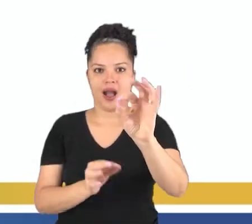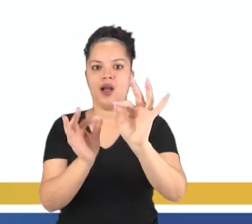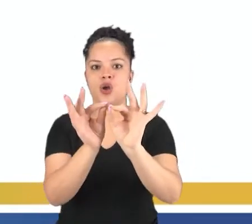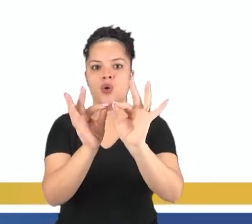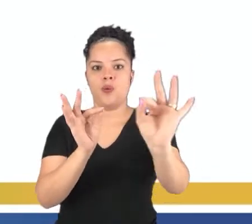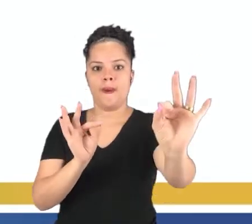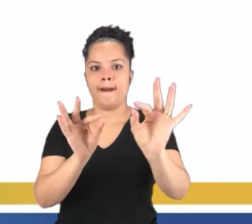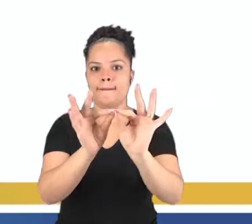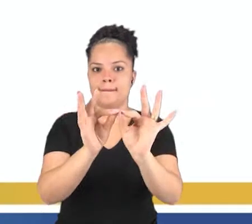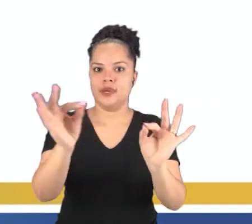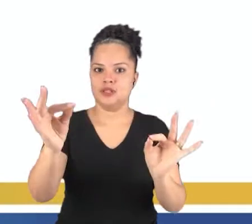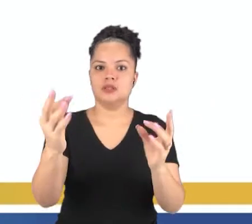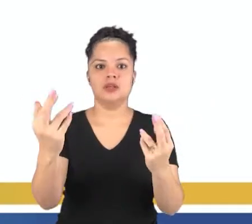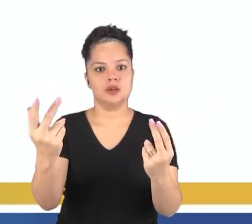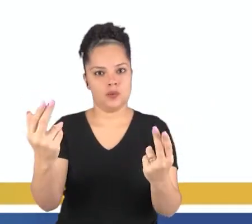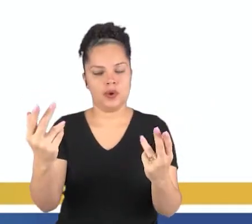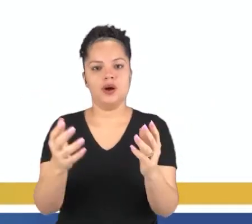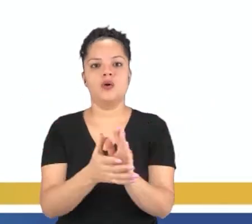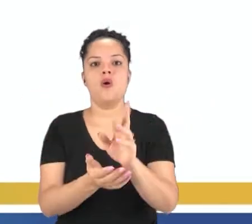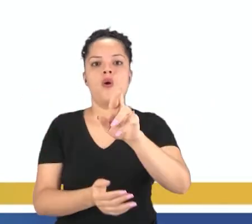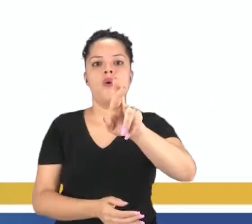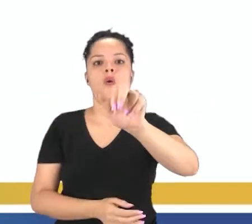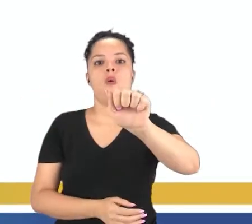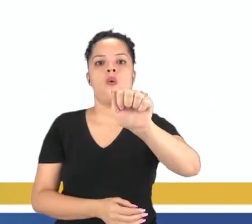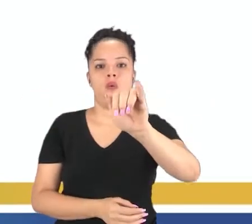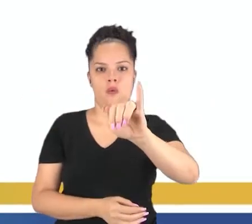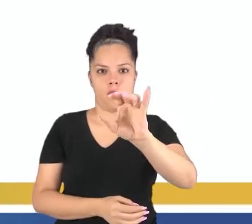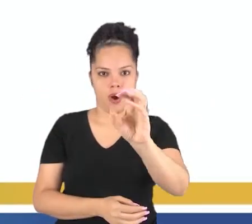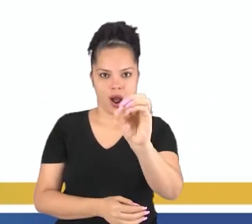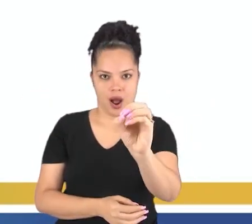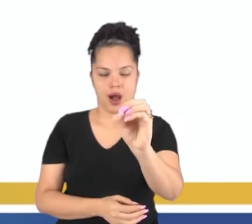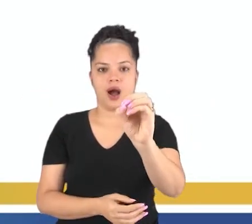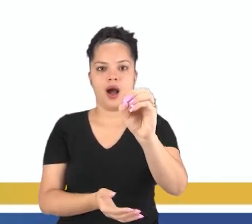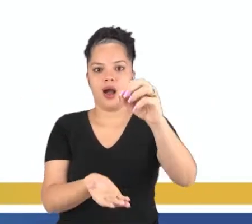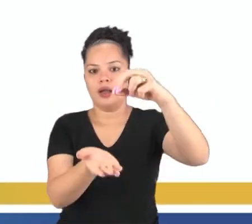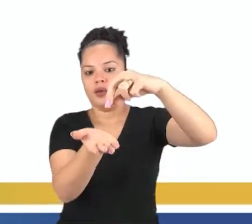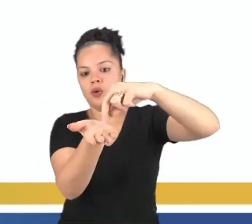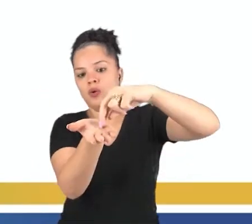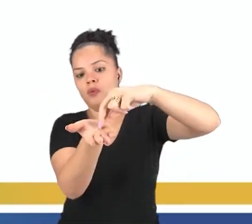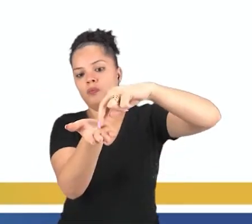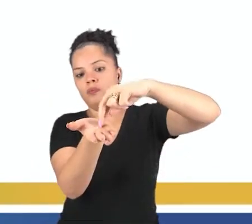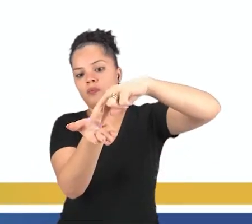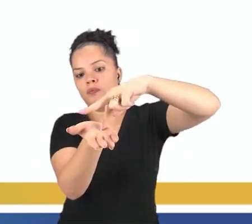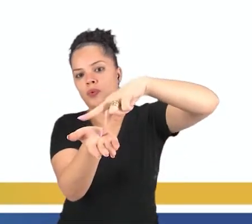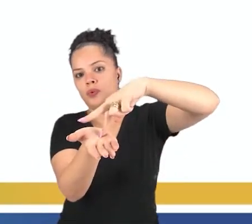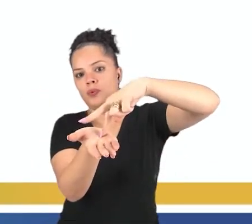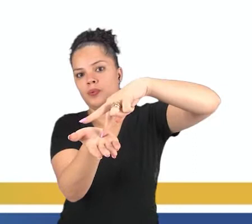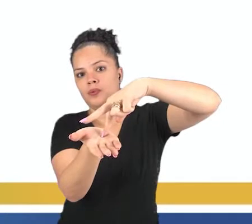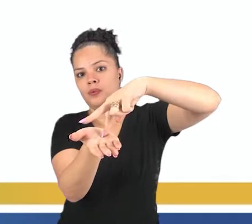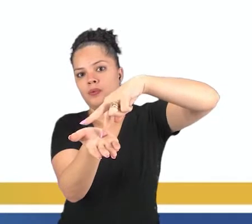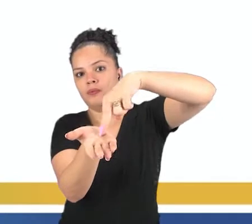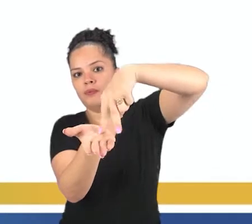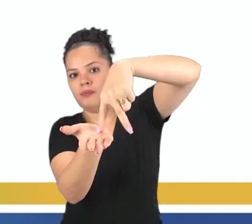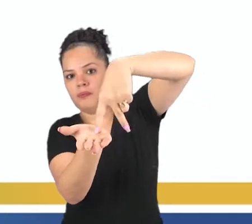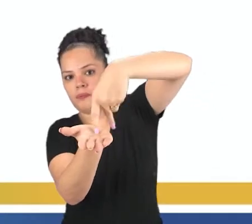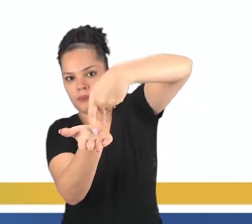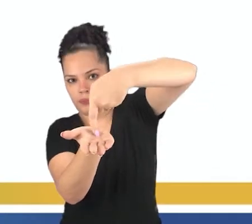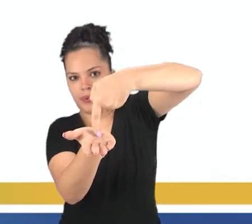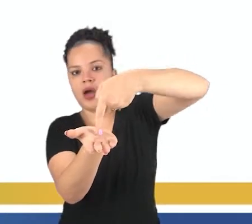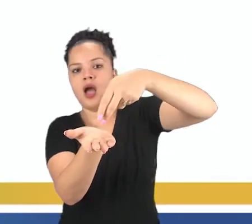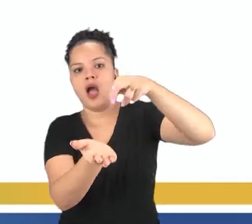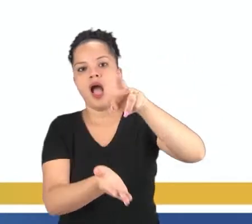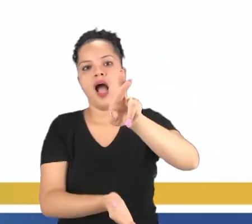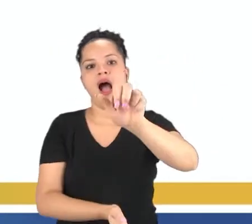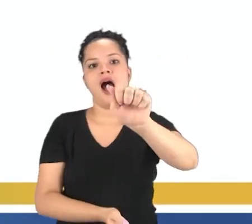medida. Então, gente, na verdade, o raio é aquela abertura que a gente dá no compasso para poder girar ele. Todos os pontos